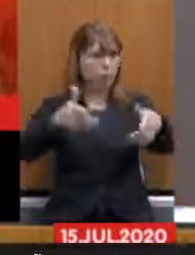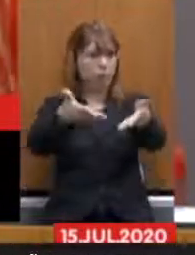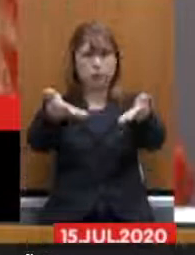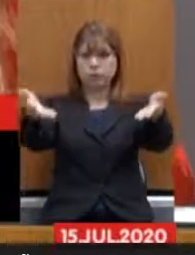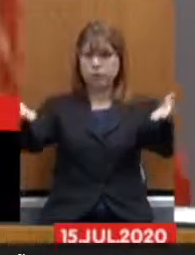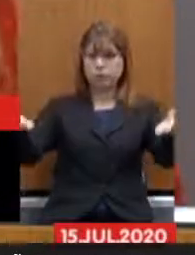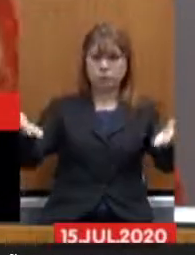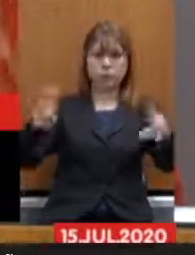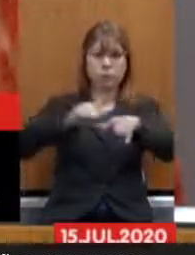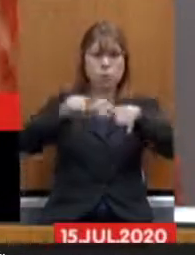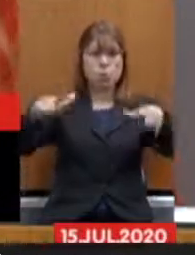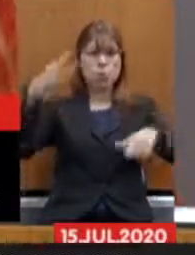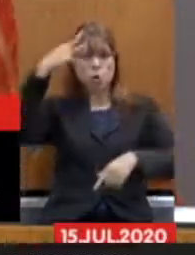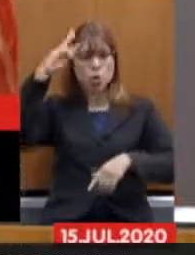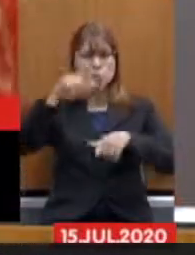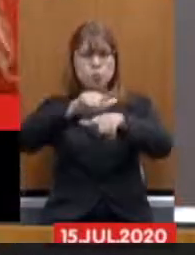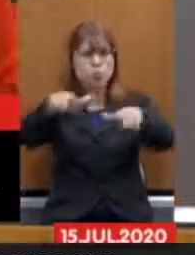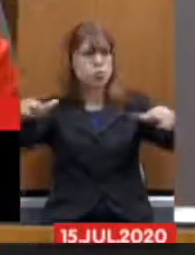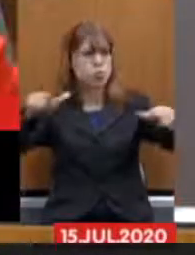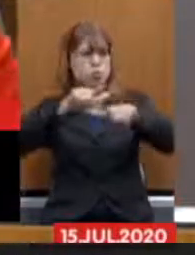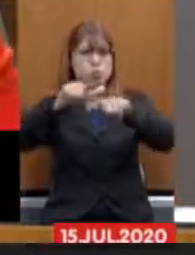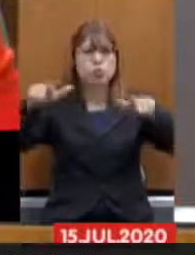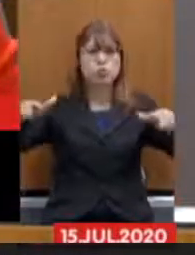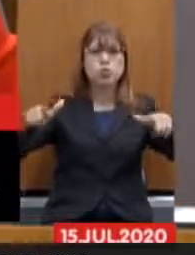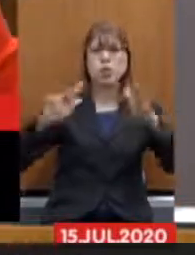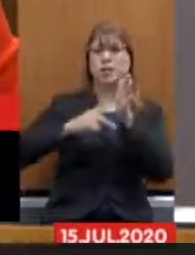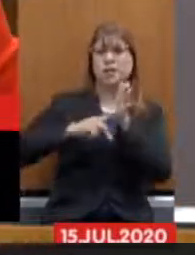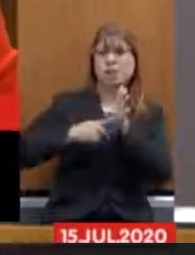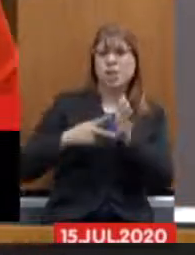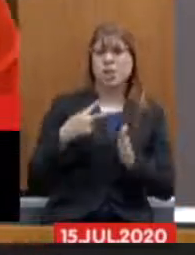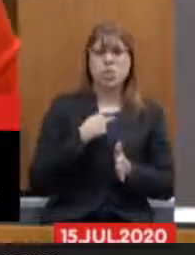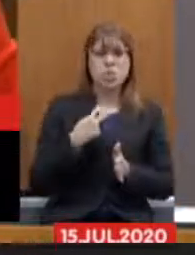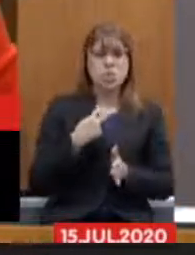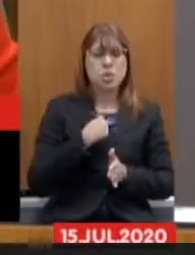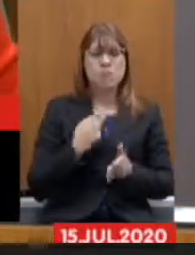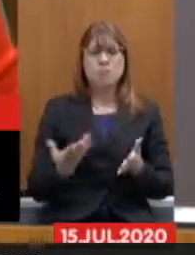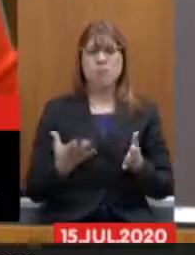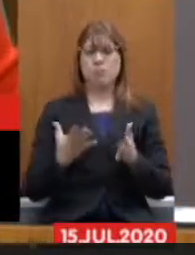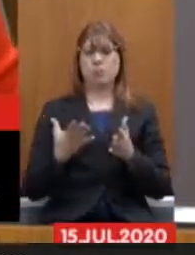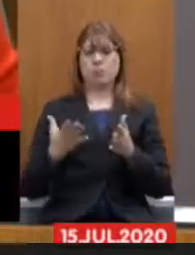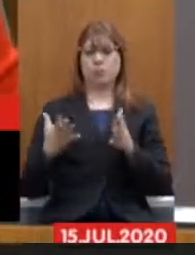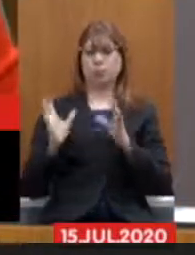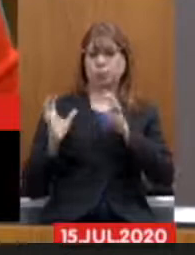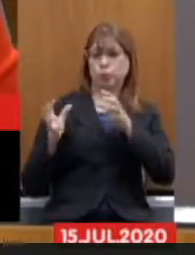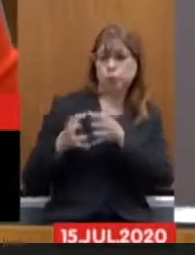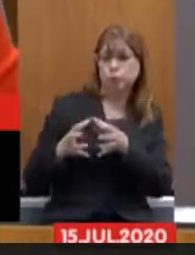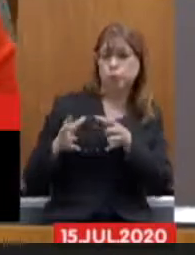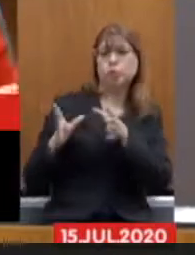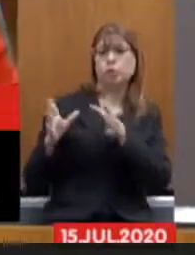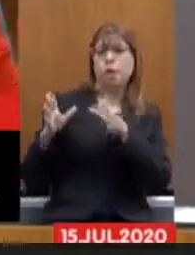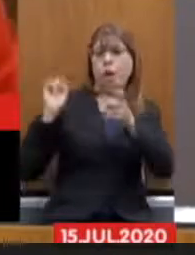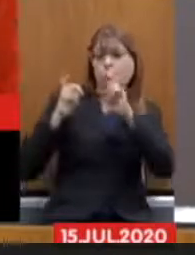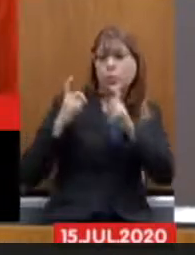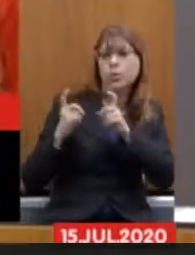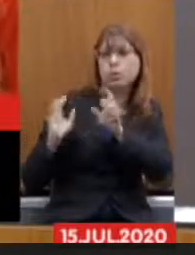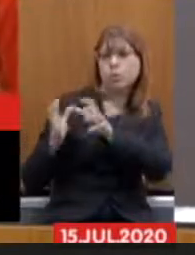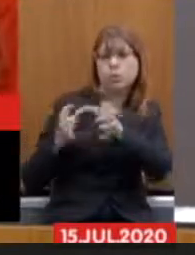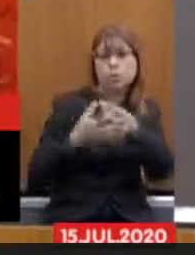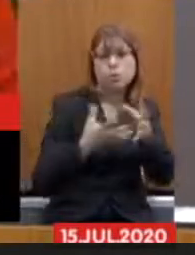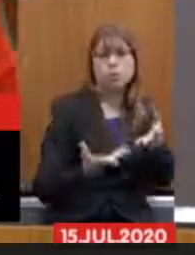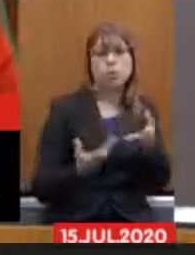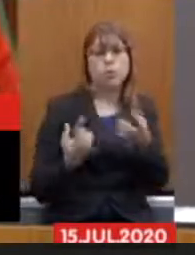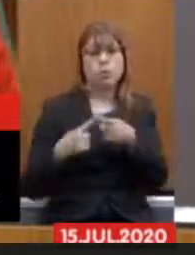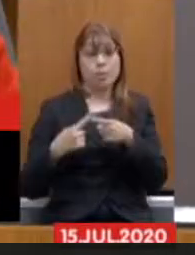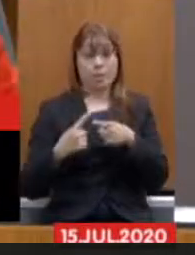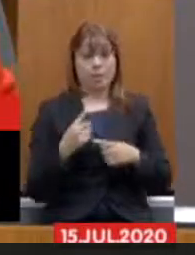vazias que ficaram aqui por três dias os sindicatos têm condições promover as assembleias com as suas categorias porque vocês não